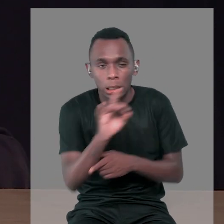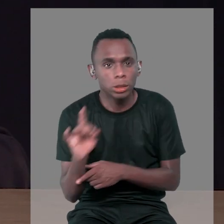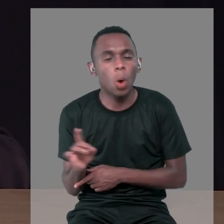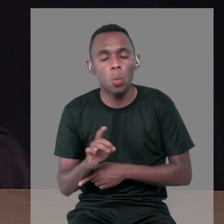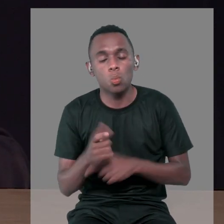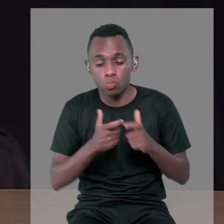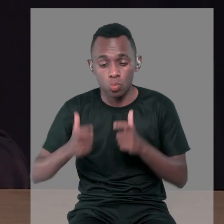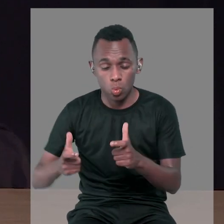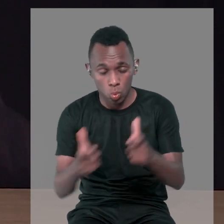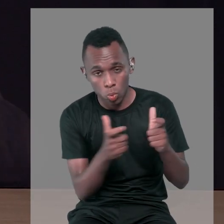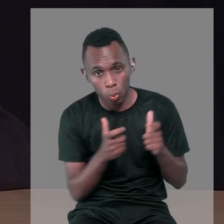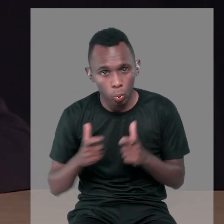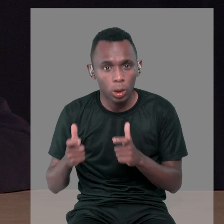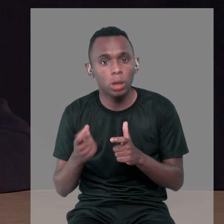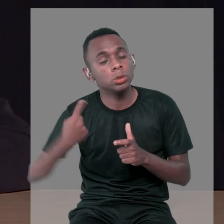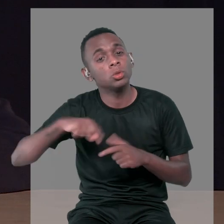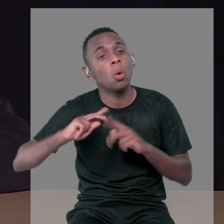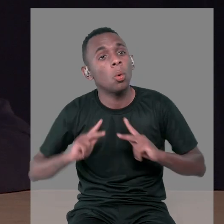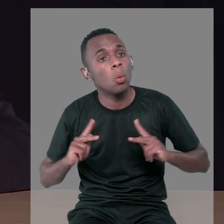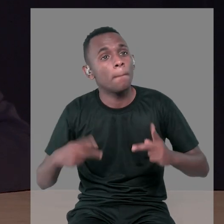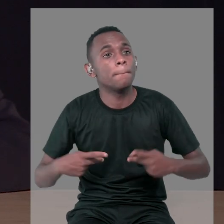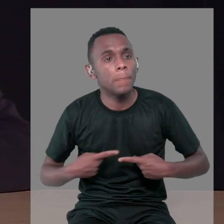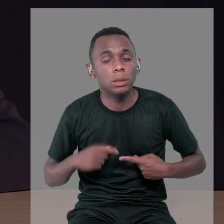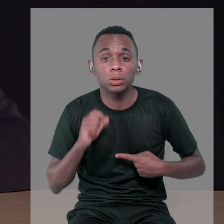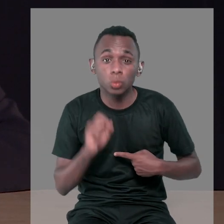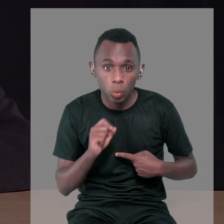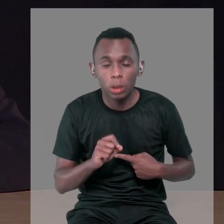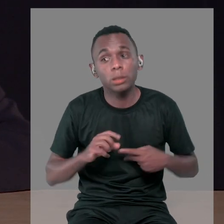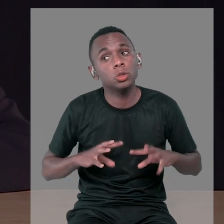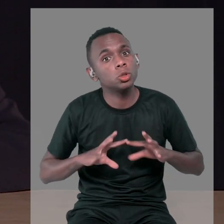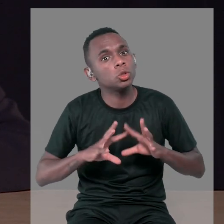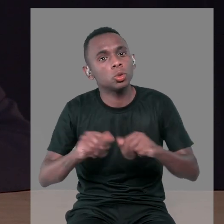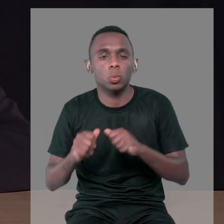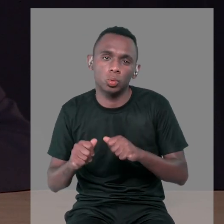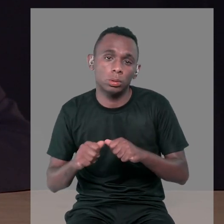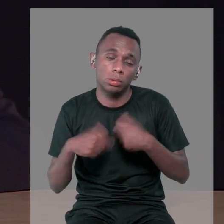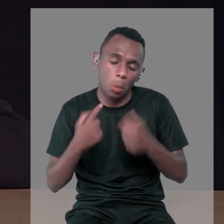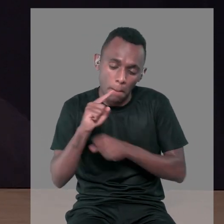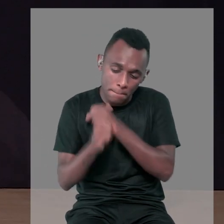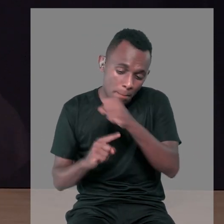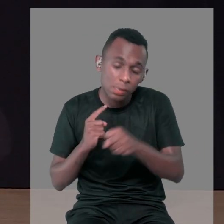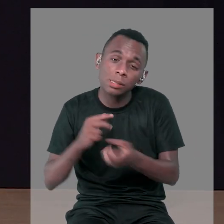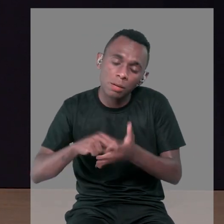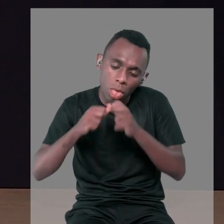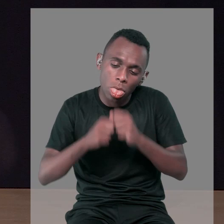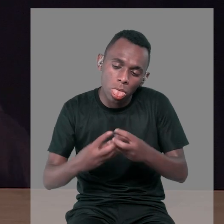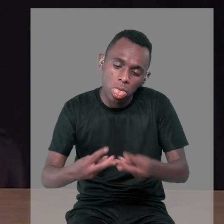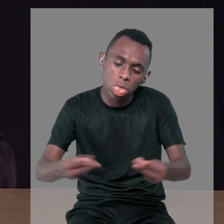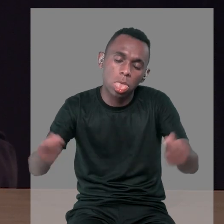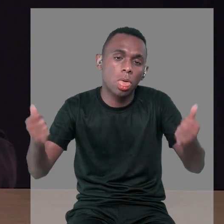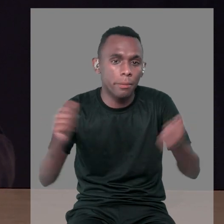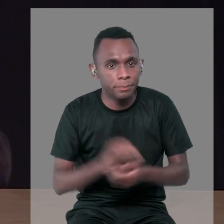seres humanos, ele diz respeito a todos nós. E a bomba atômica é o Apocalipse. E é por isso que a reintrodução